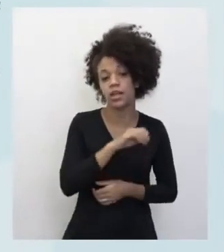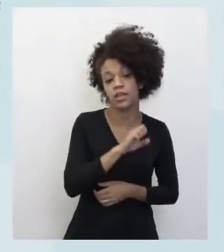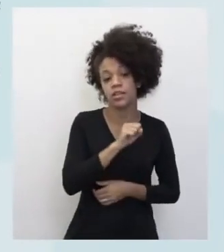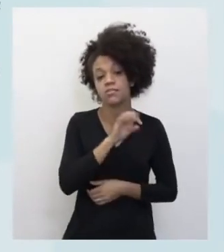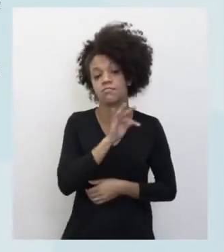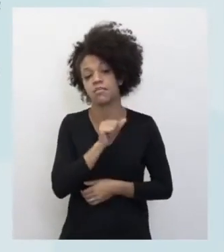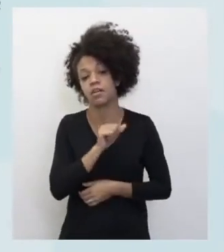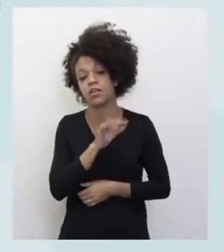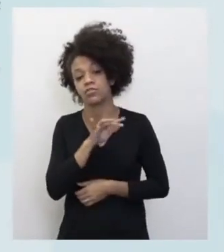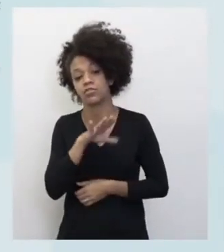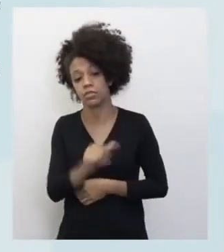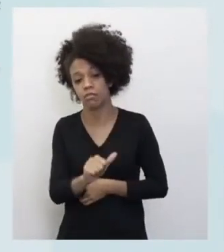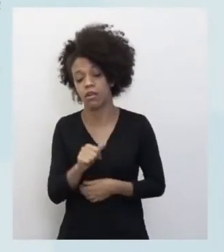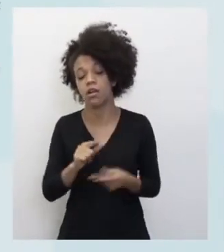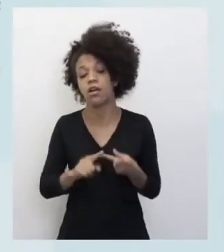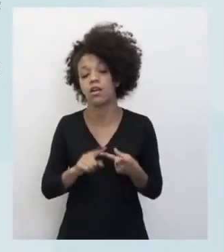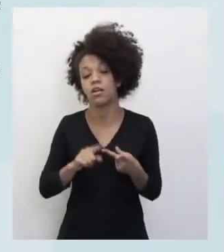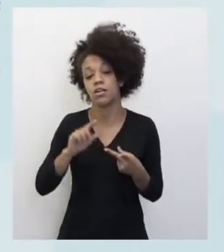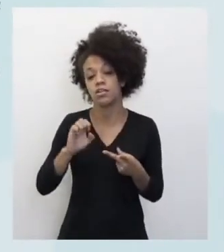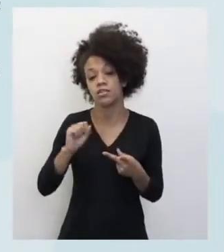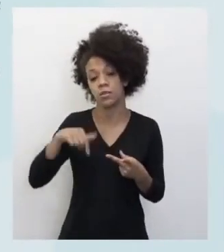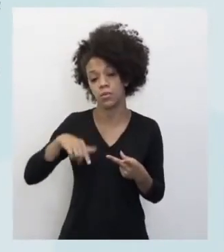de sequenciação e sobreposição.